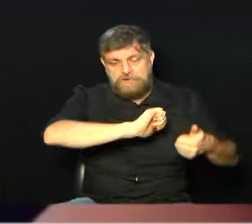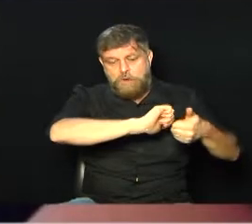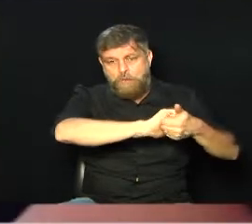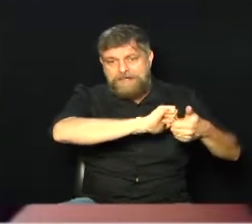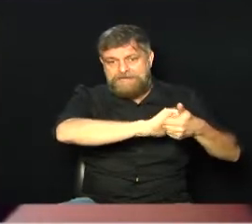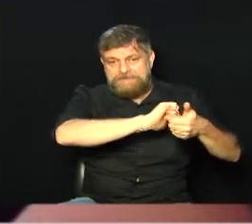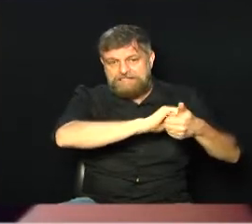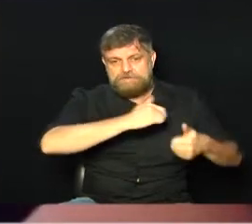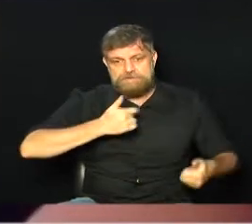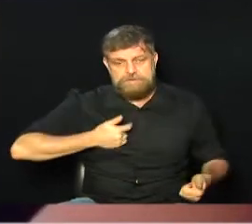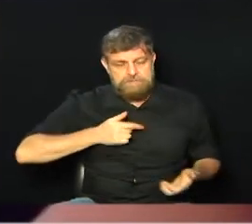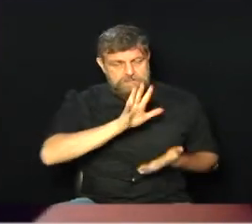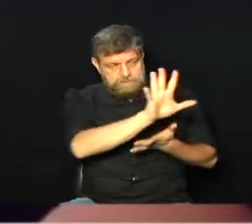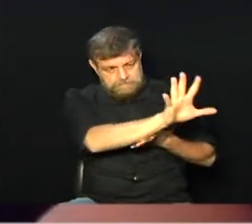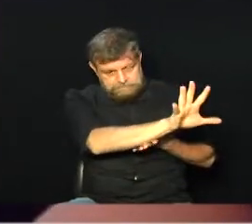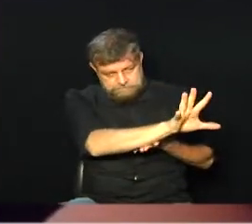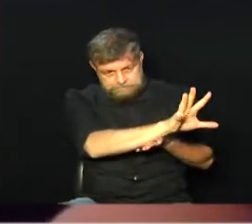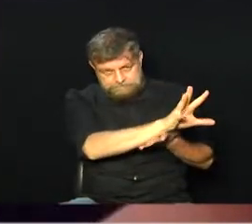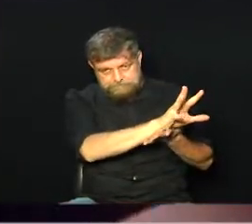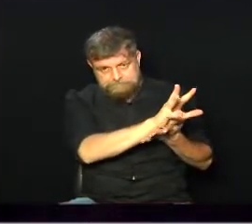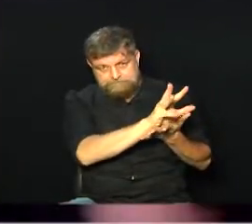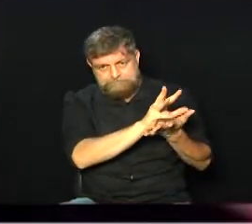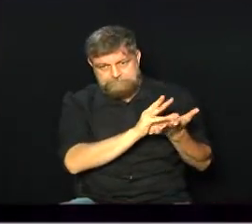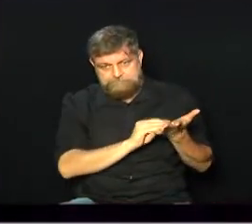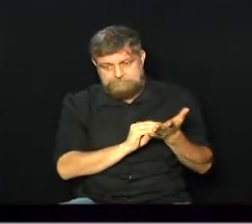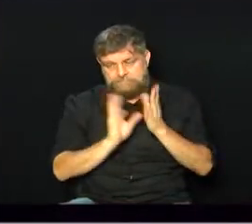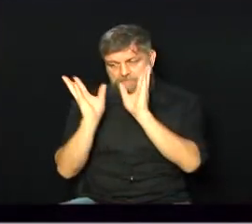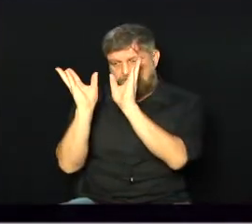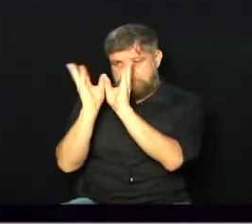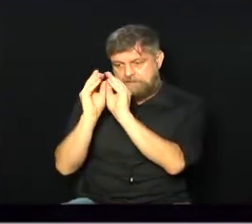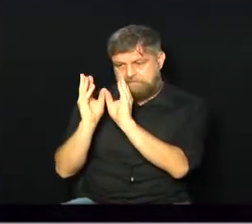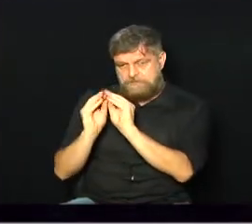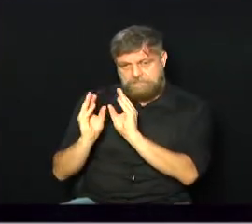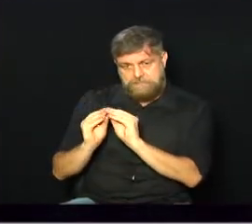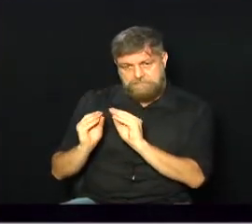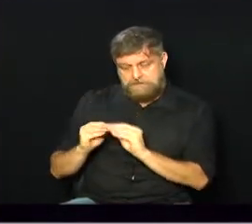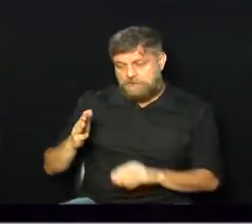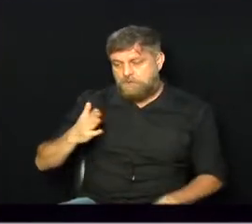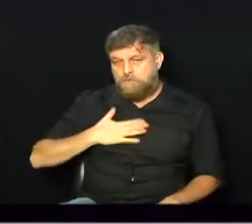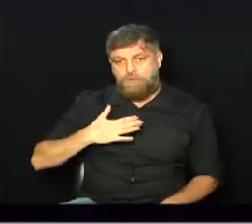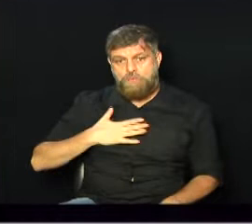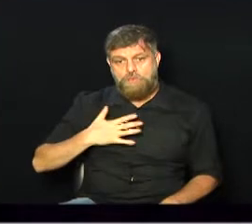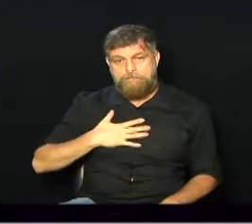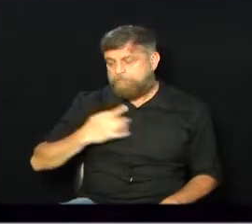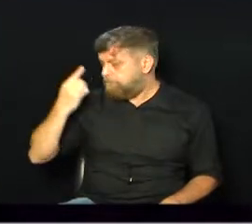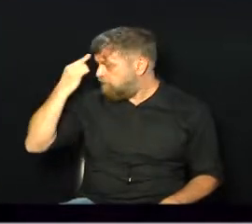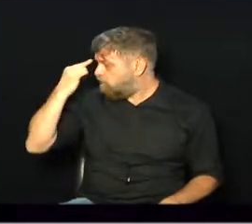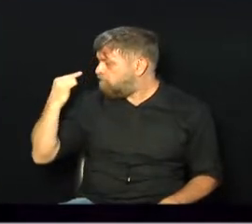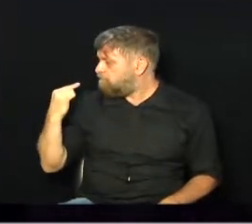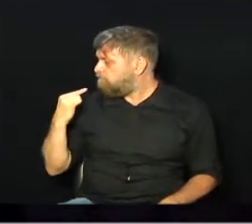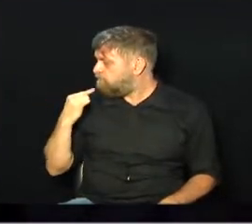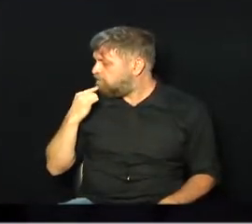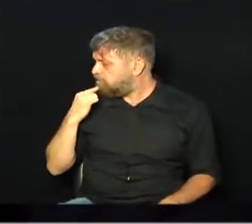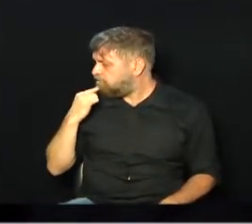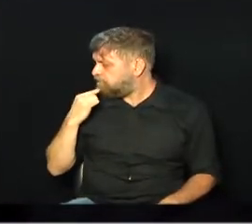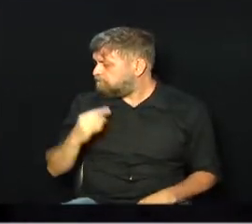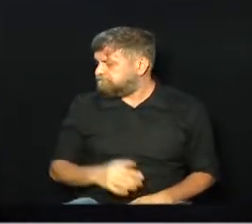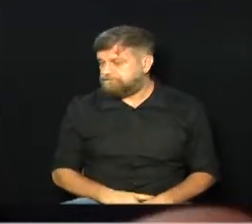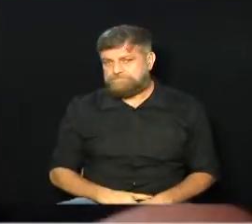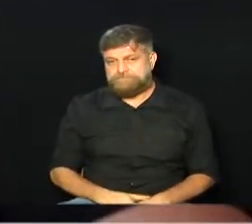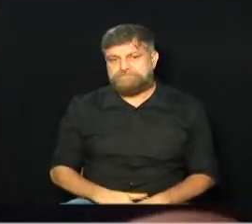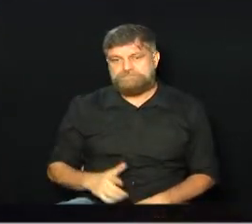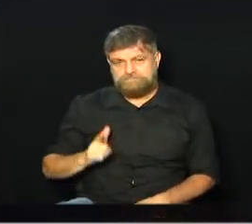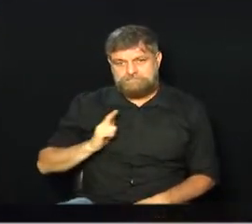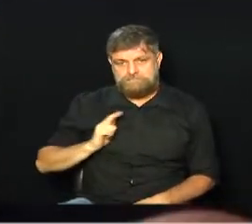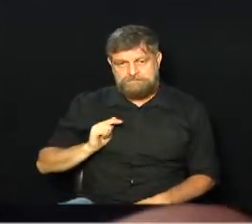tento extrair o melhor de cada um deles para ir formalizando o meu perfil que ele vai crescendo,